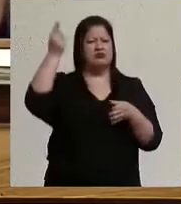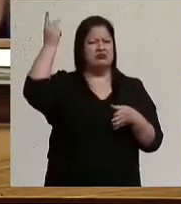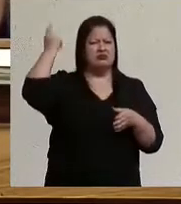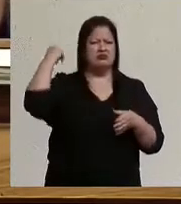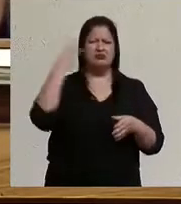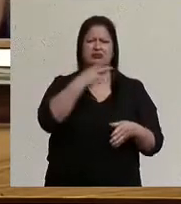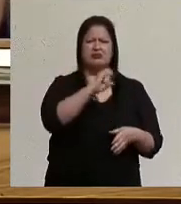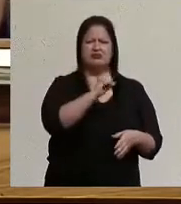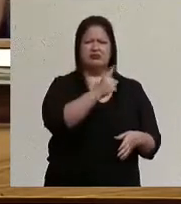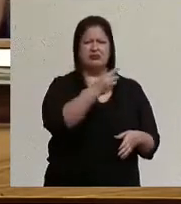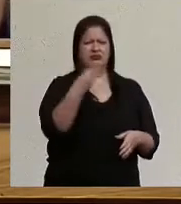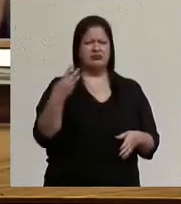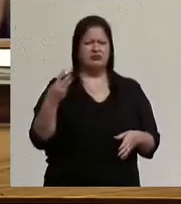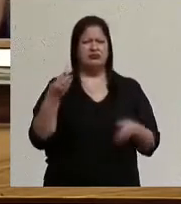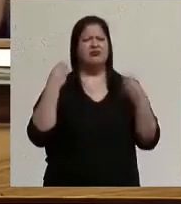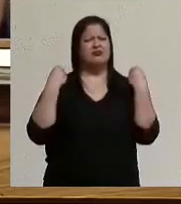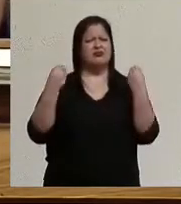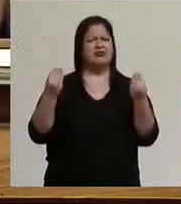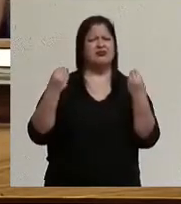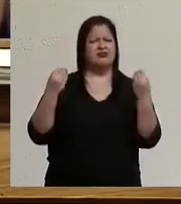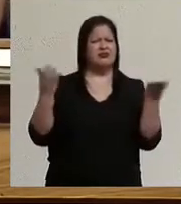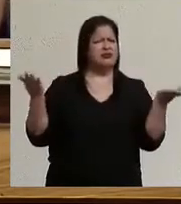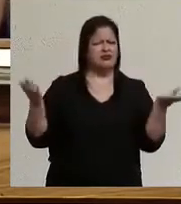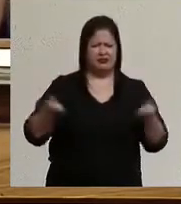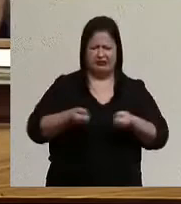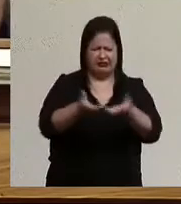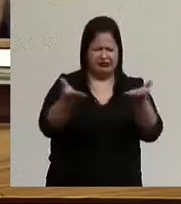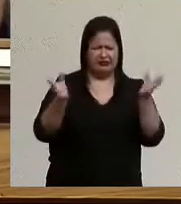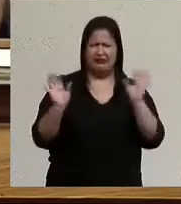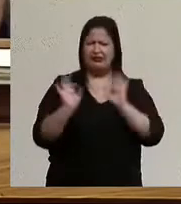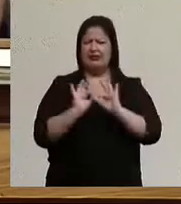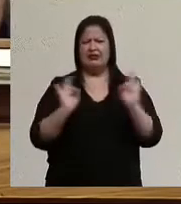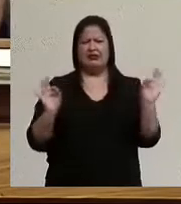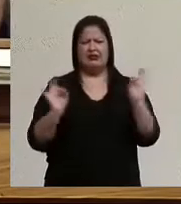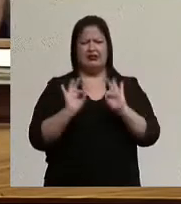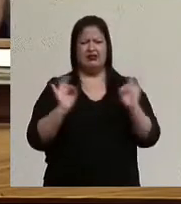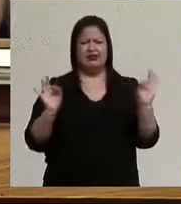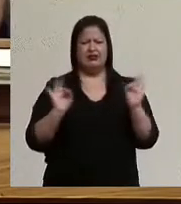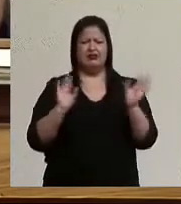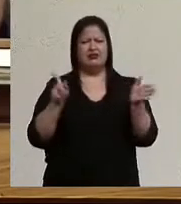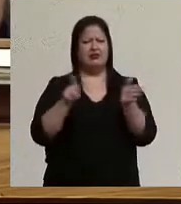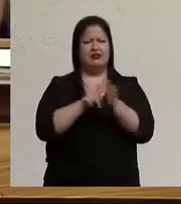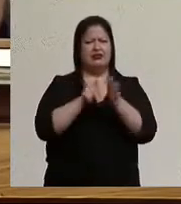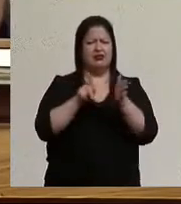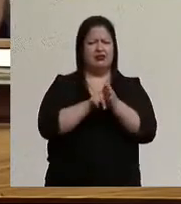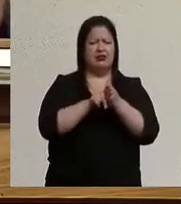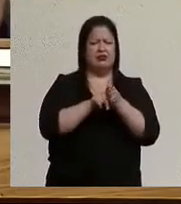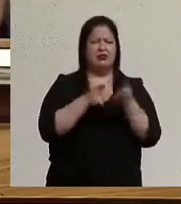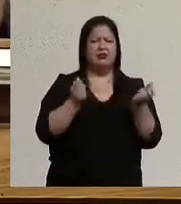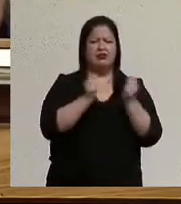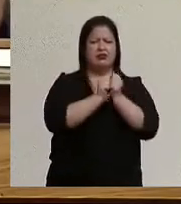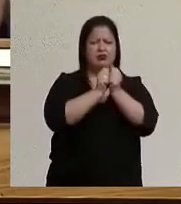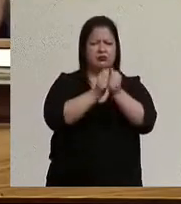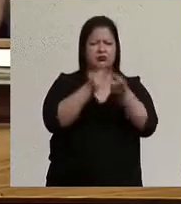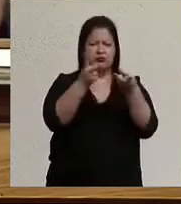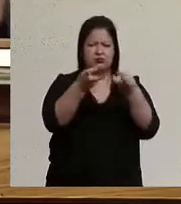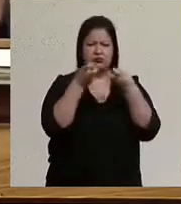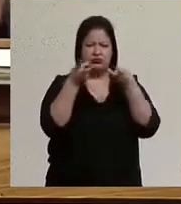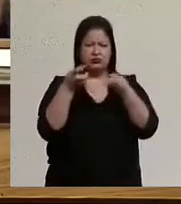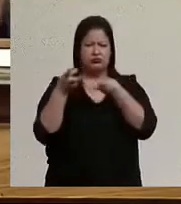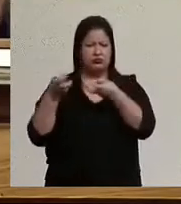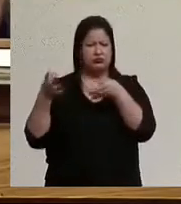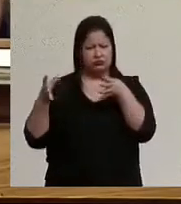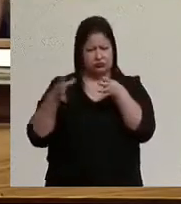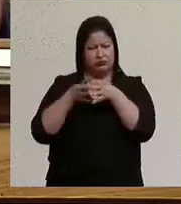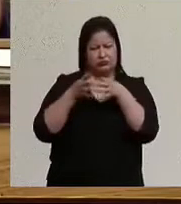lá de 2013 falei caramba mas não sei a gente não jogou santinho aqui né a gente tava eu tava monitorando tudo junto Porque eu tava participando